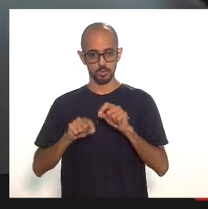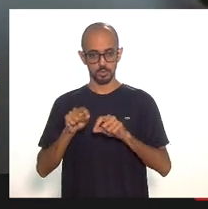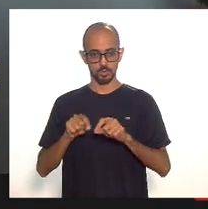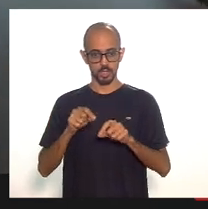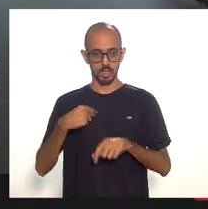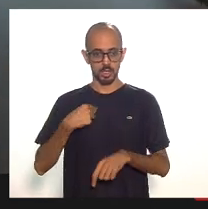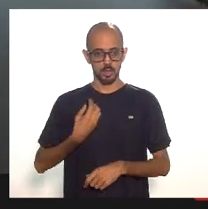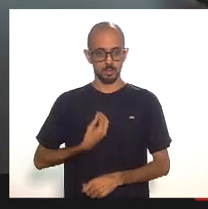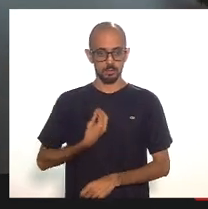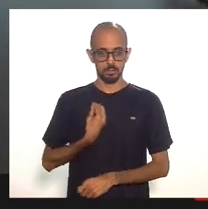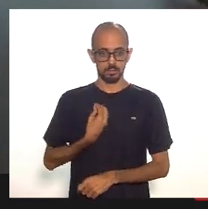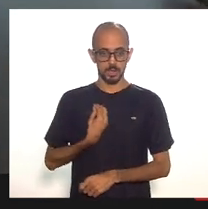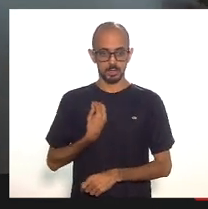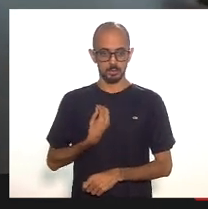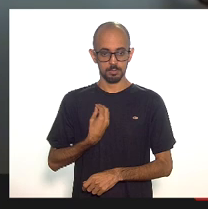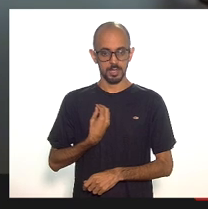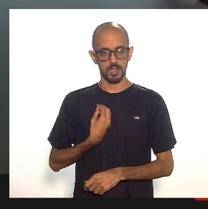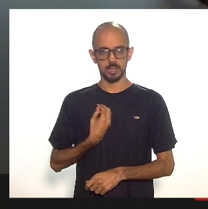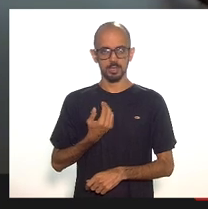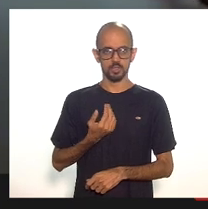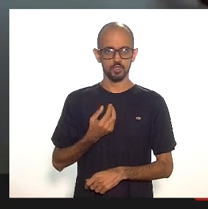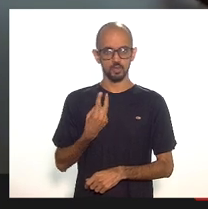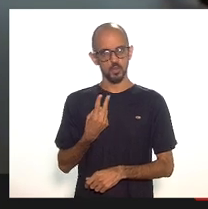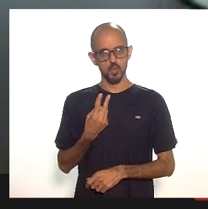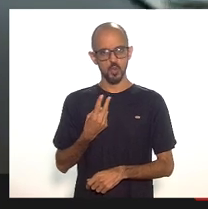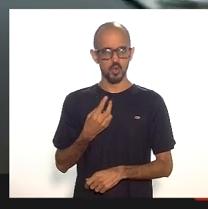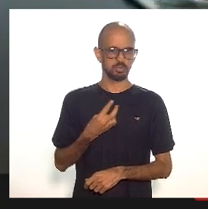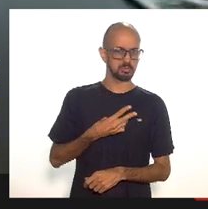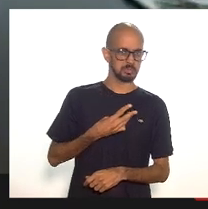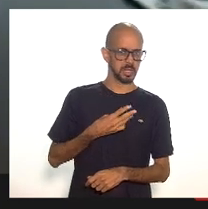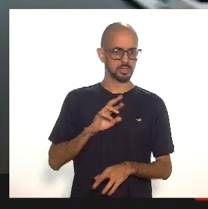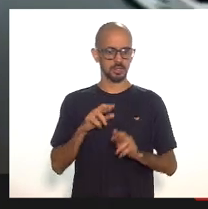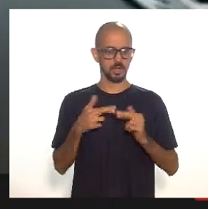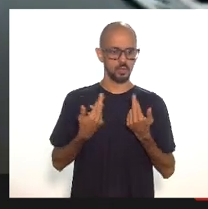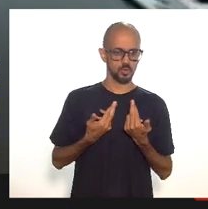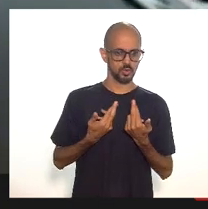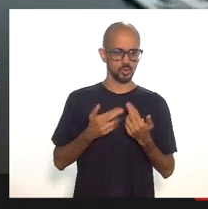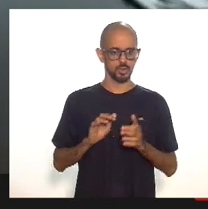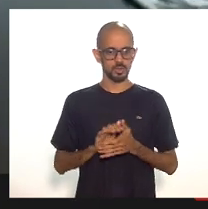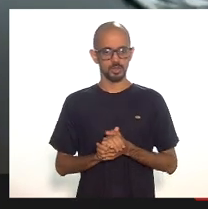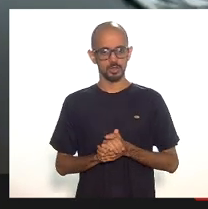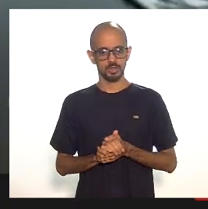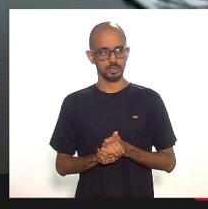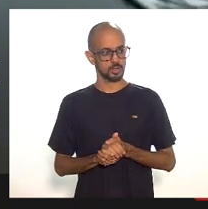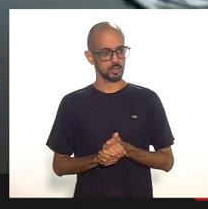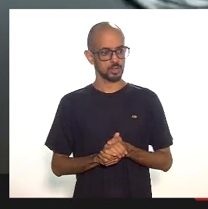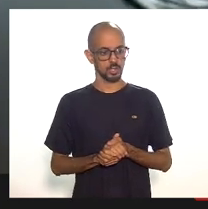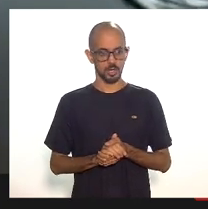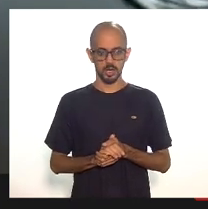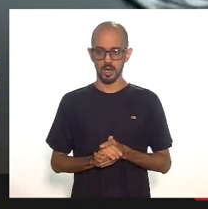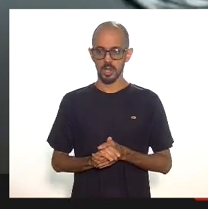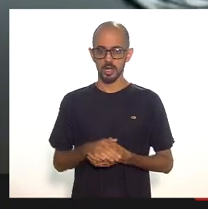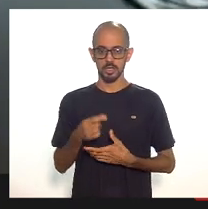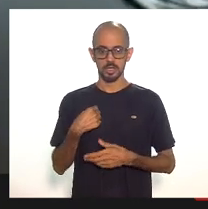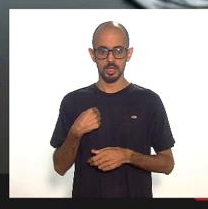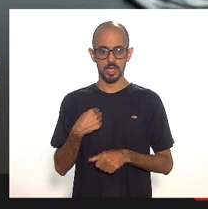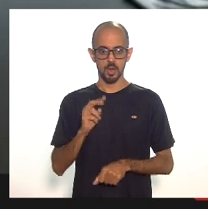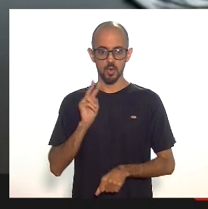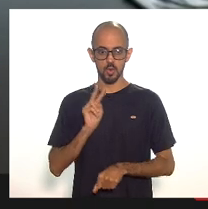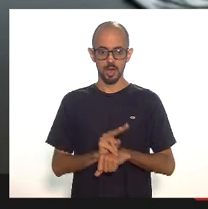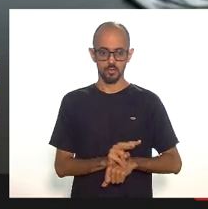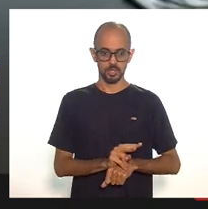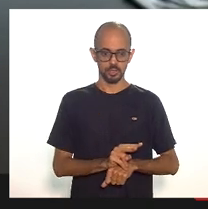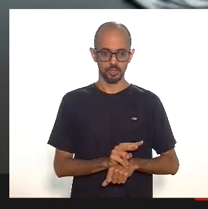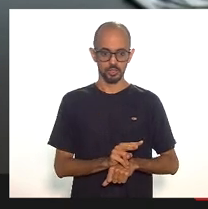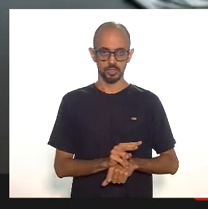de duas, a senhora está até presente, duas ou três reuniões, uma delas a senhora está presente, onde defendi, inclusive, com impacto